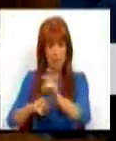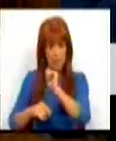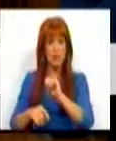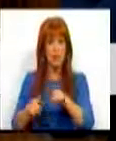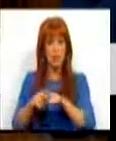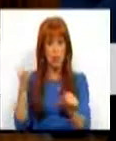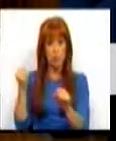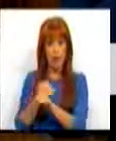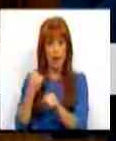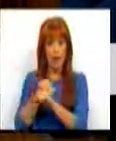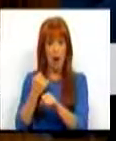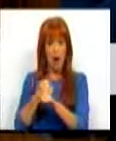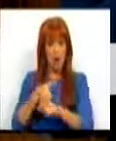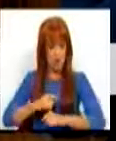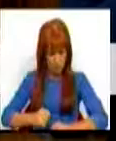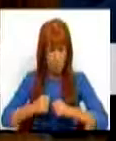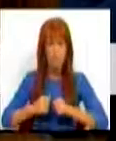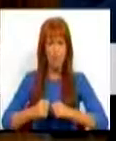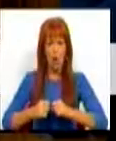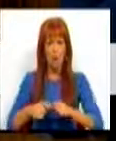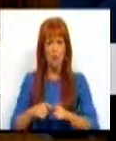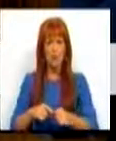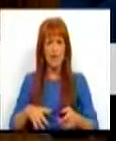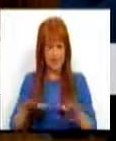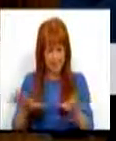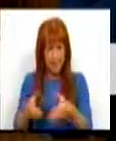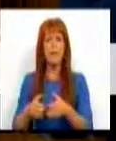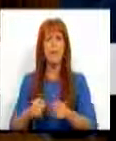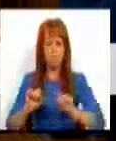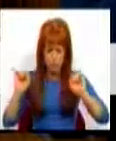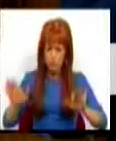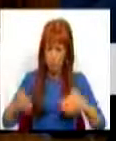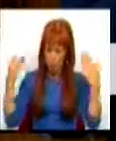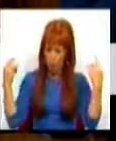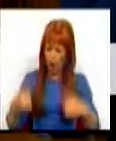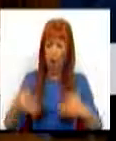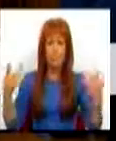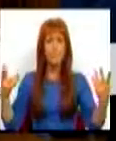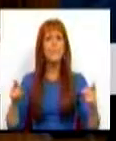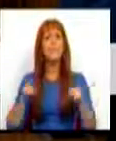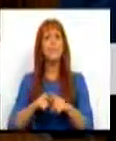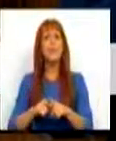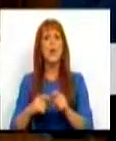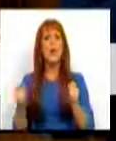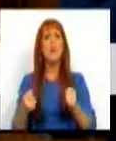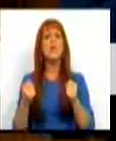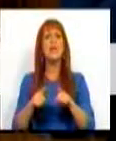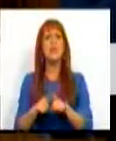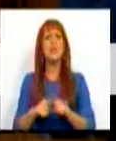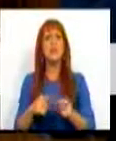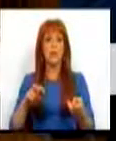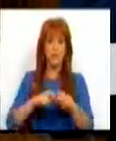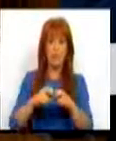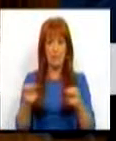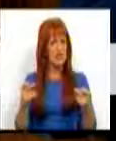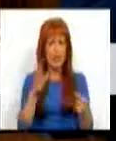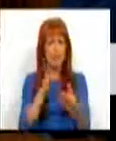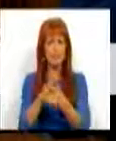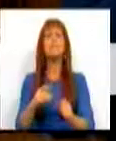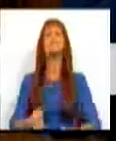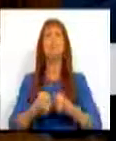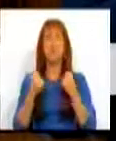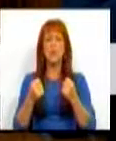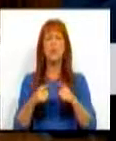possível de o reavivar, fruto da posição que a Oitante assumiu perante o comprador que, em sede de comitê de investimento, a